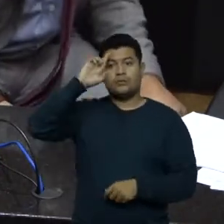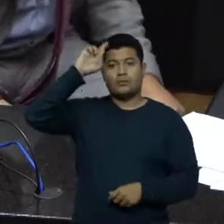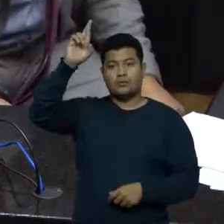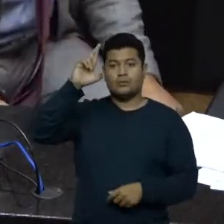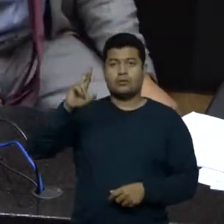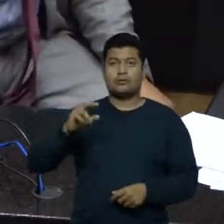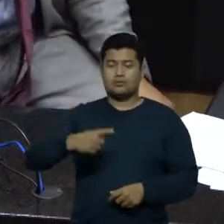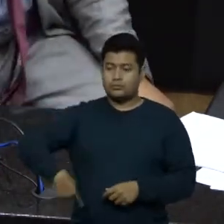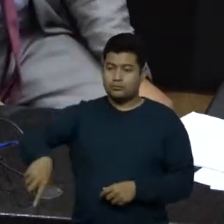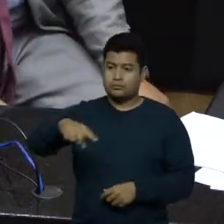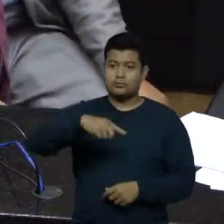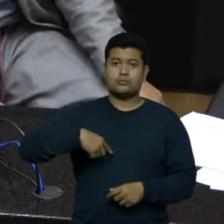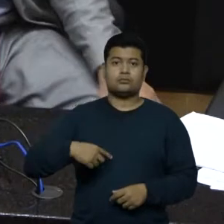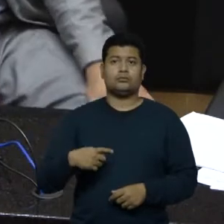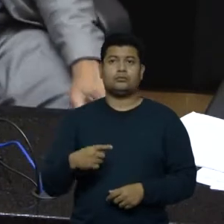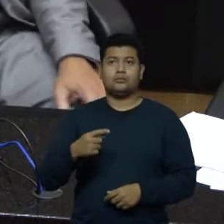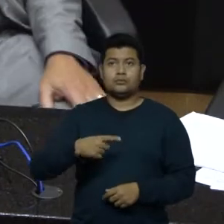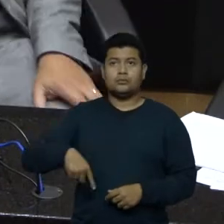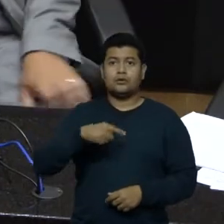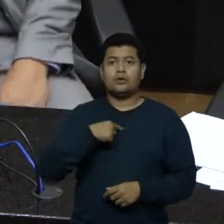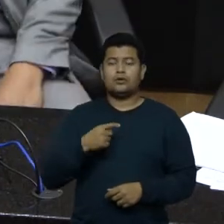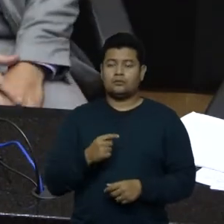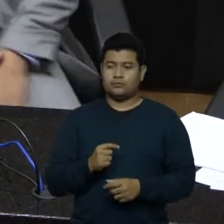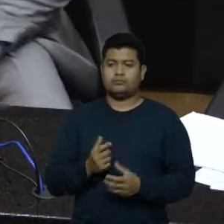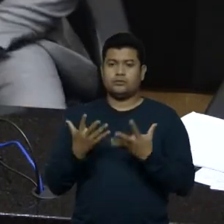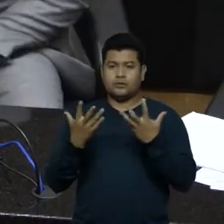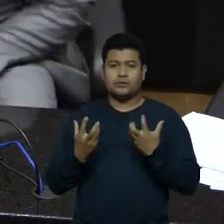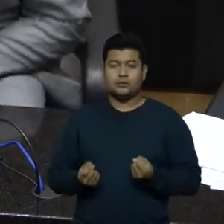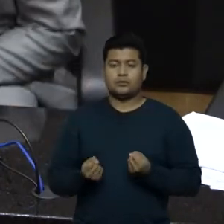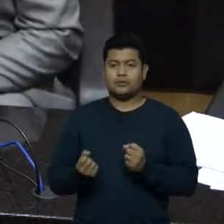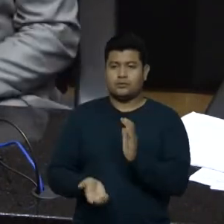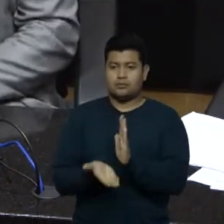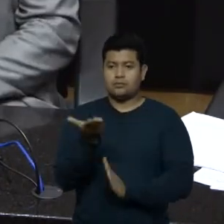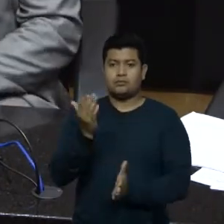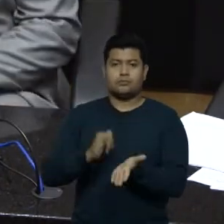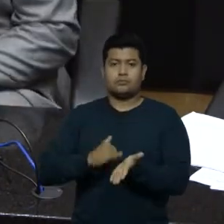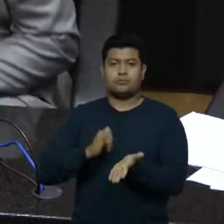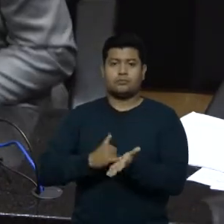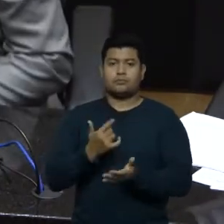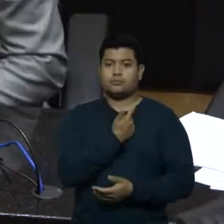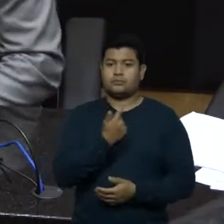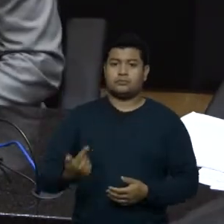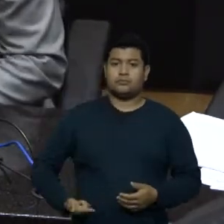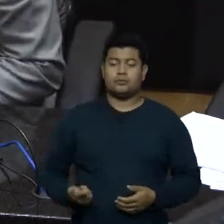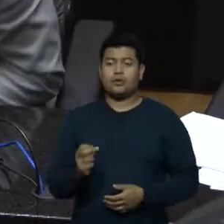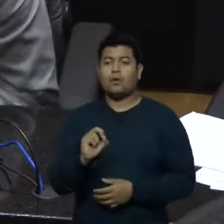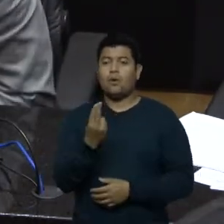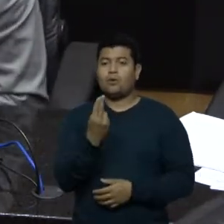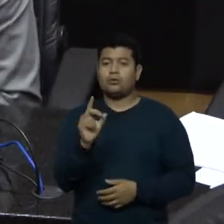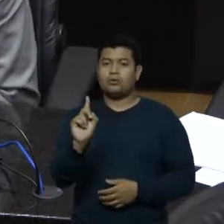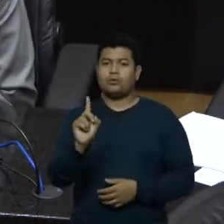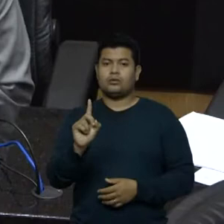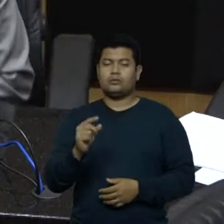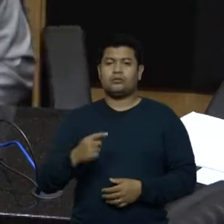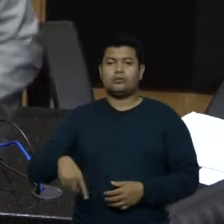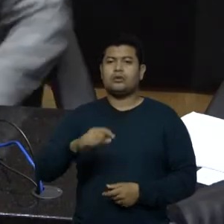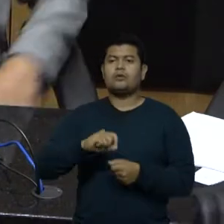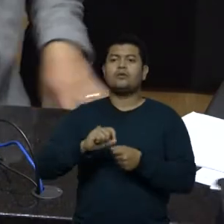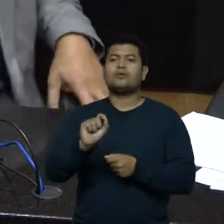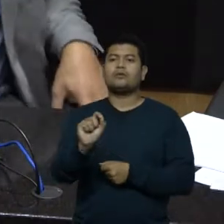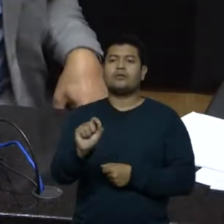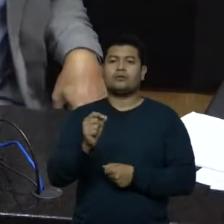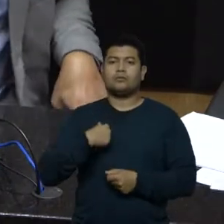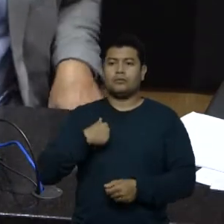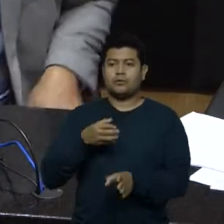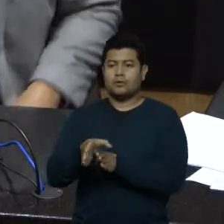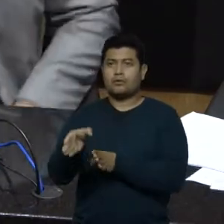validar isso somos nós nós vamos validar Esse aumento de impostos do Governo do Estado ou não o que faremos nós o meu